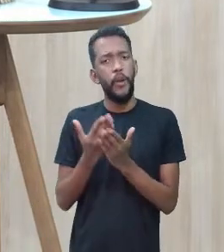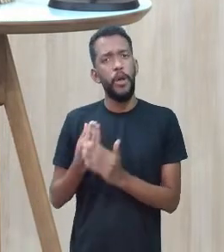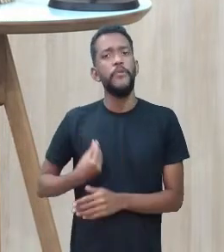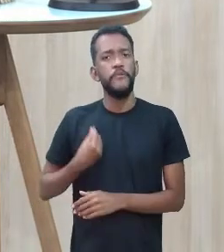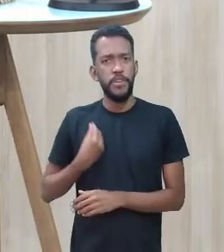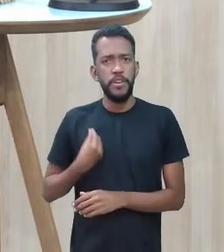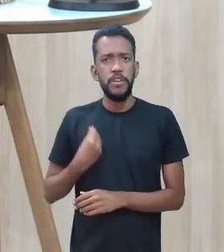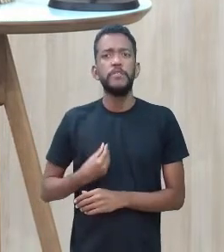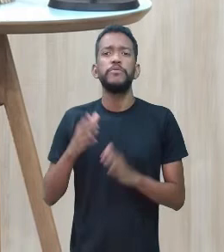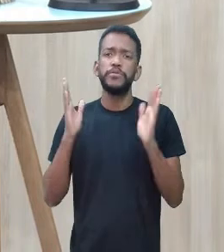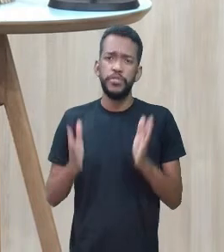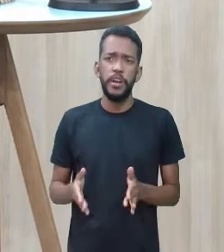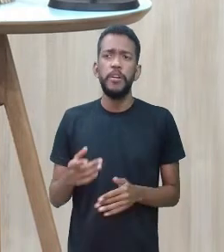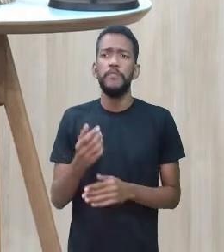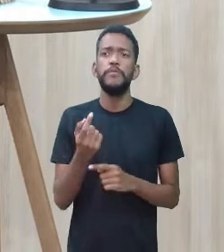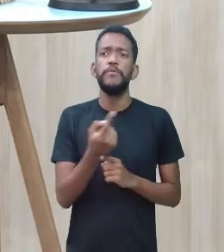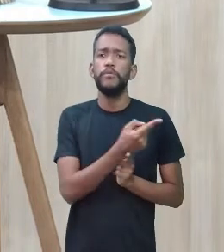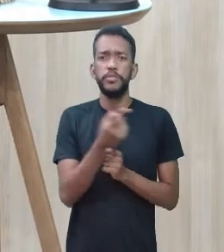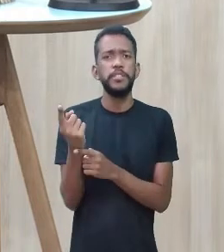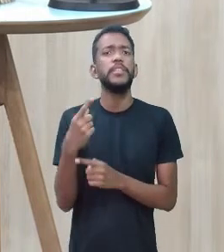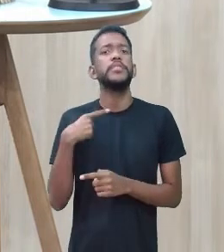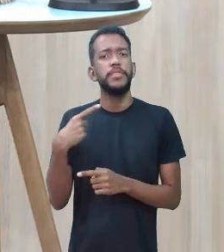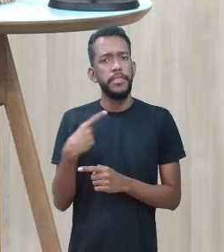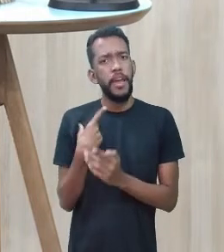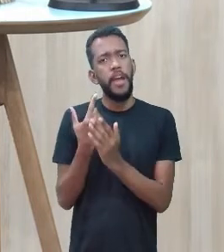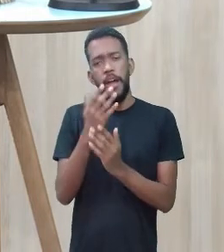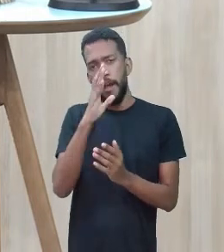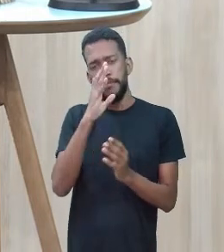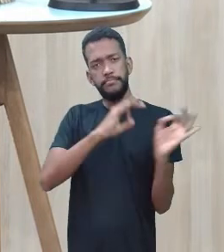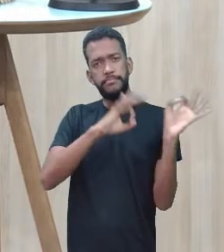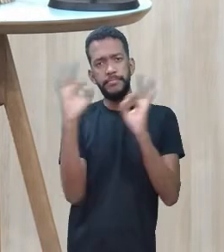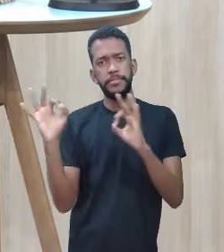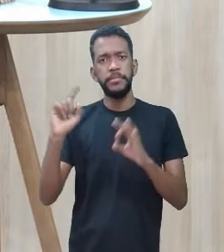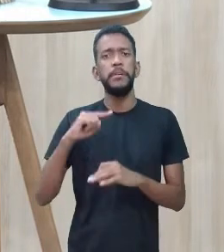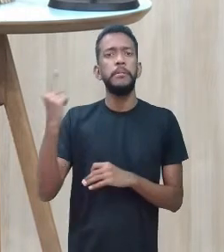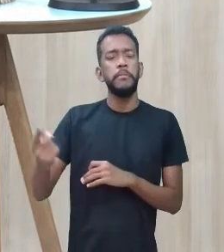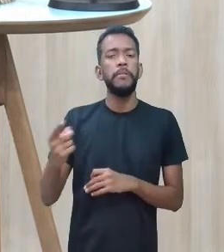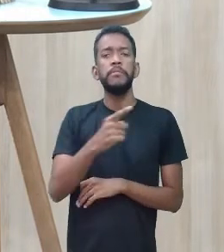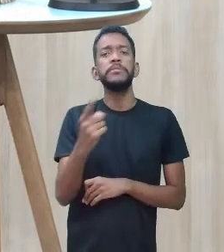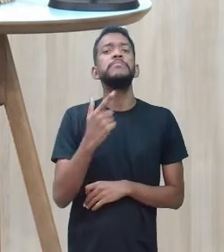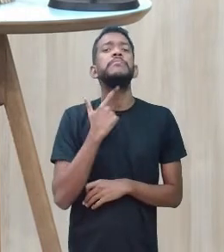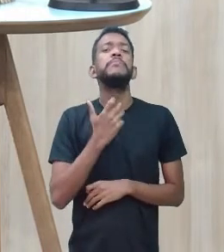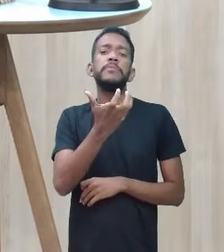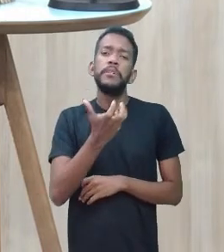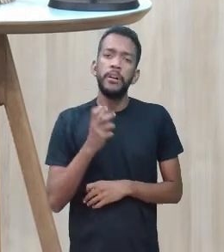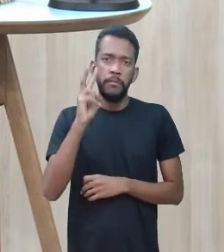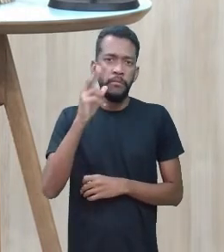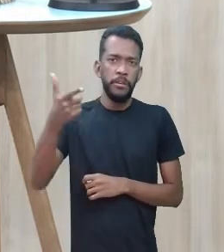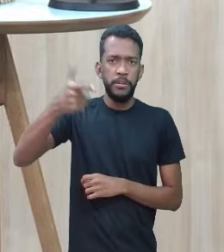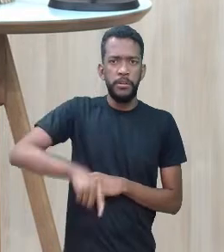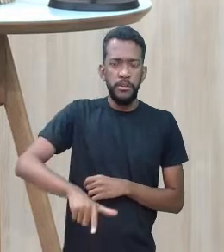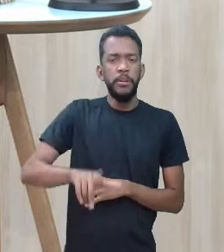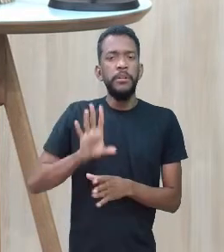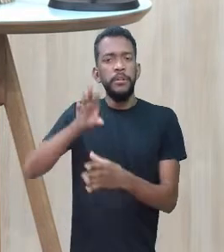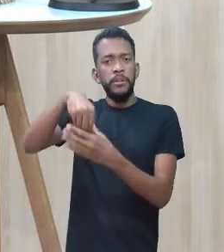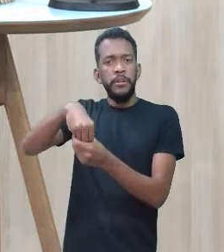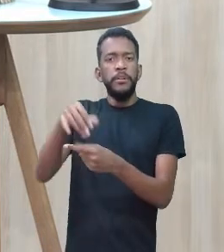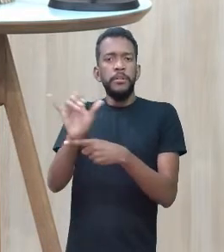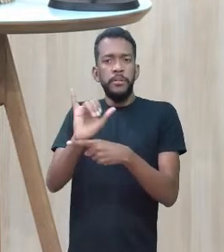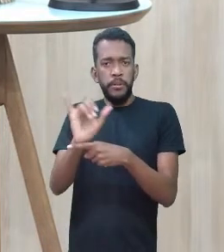muitos de vocês vão assistir depois, ou até mesmo quem queira rever no canal do YouTube. Então, na